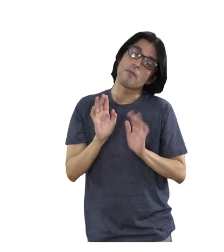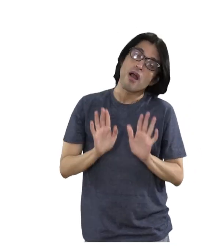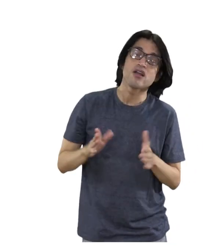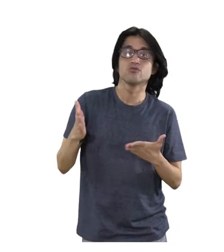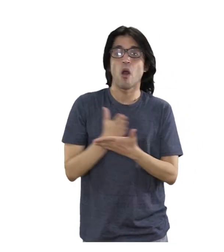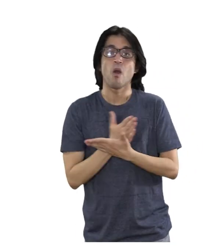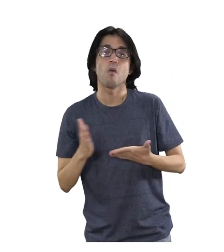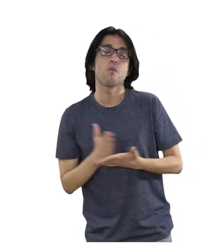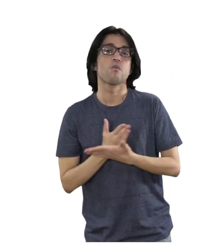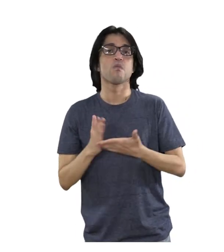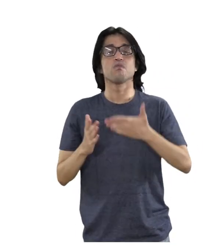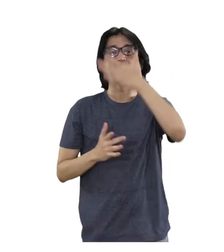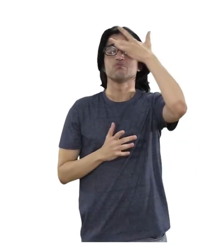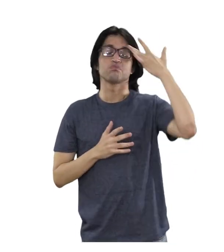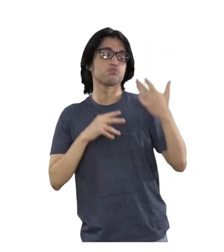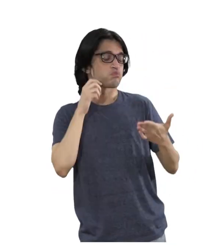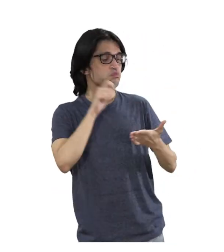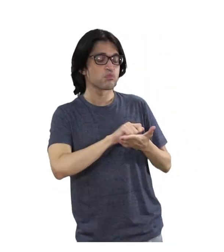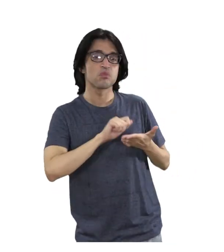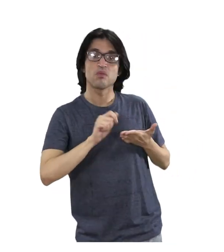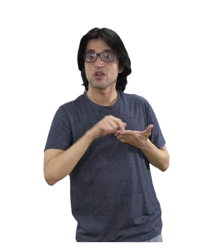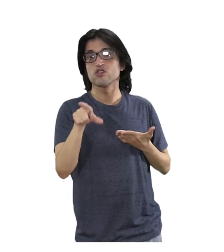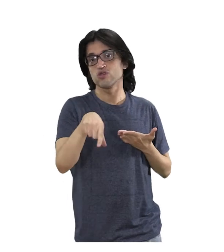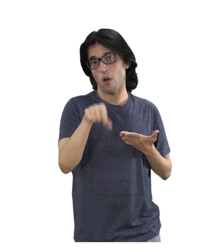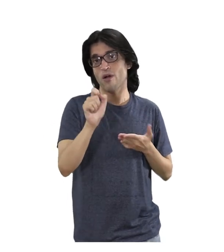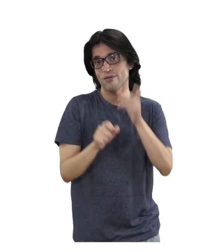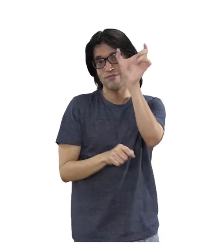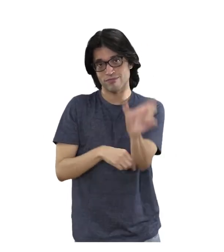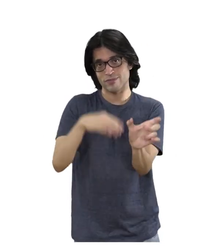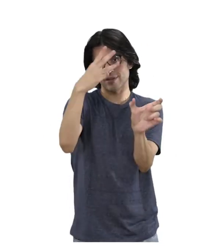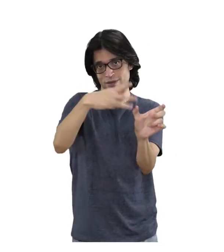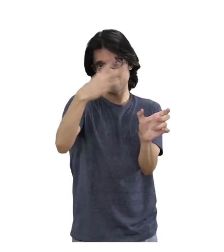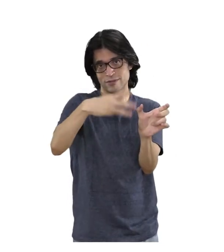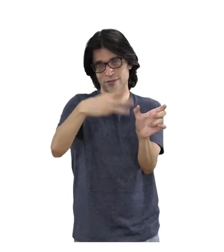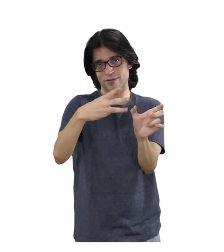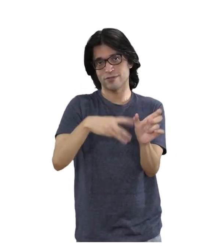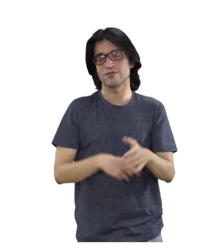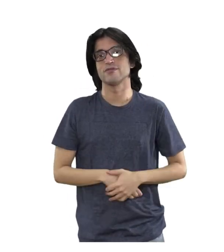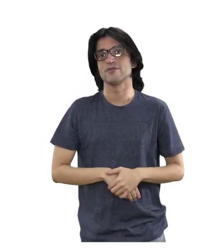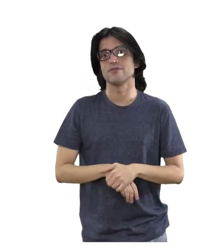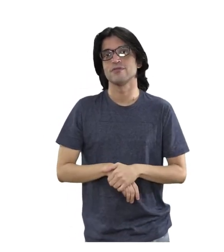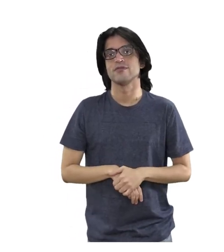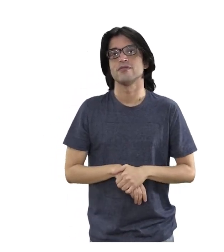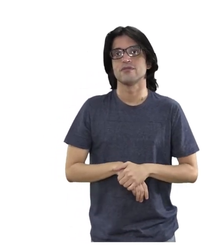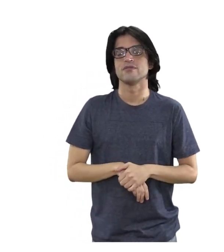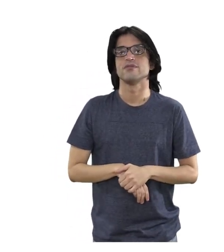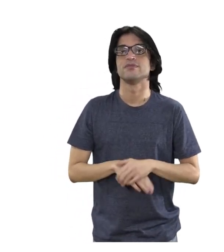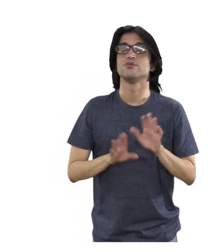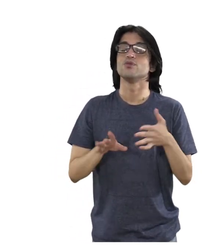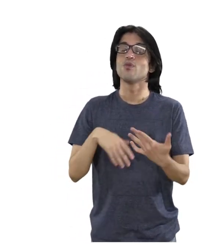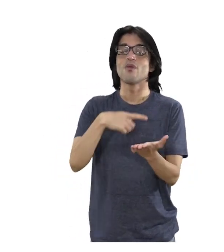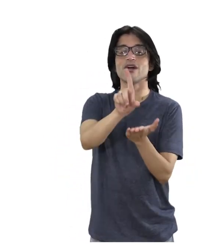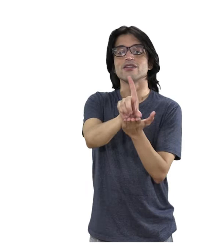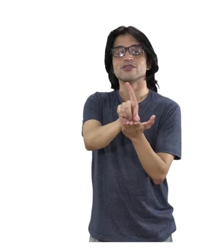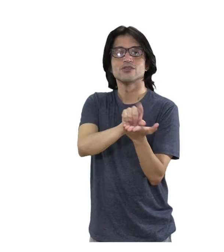pela terceira pessoa do discurso. Considerando as características dos veículos de publicação, o artigo de opinião